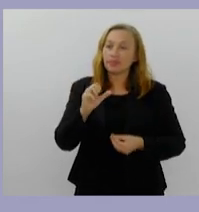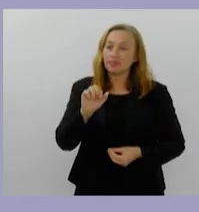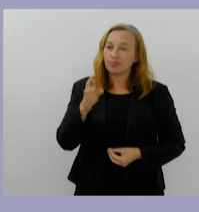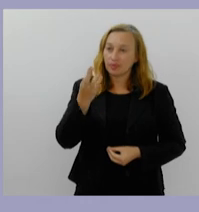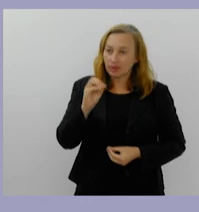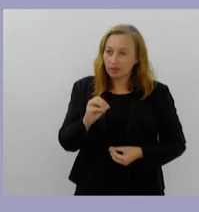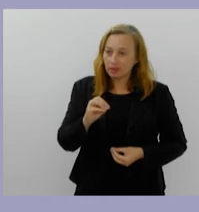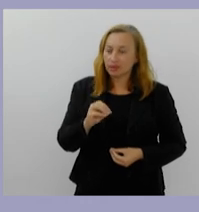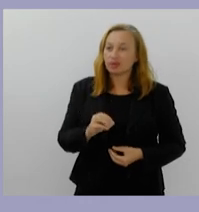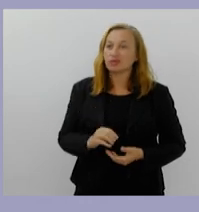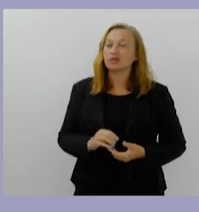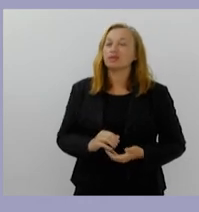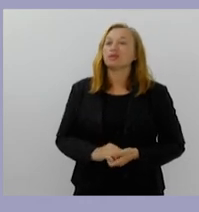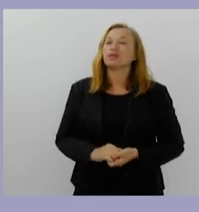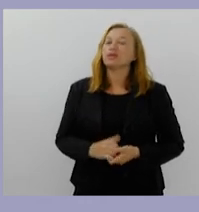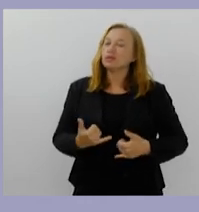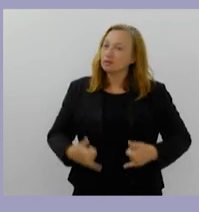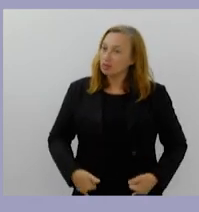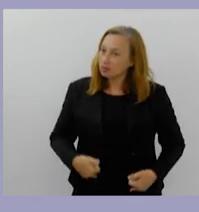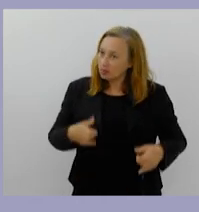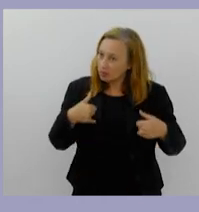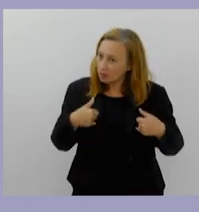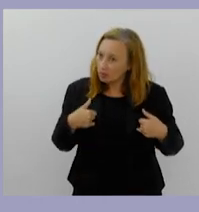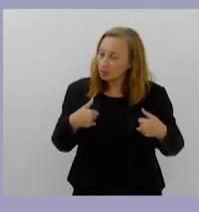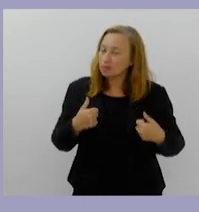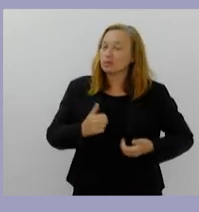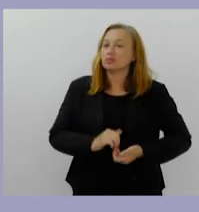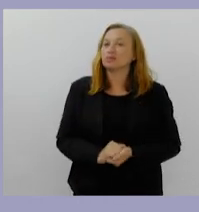que a empunhará com muito orgulho,